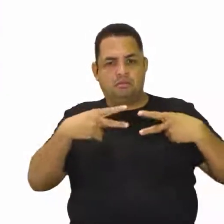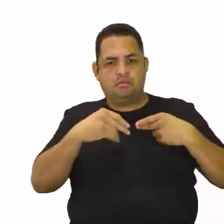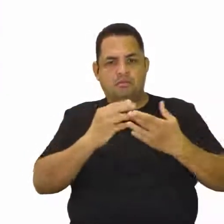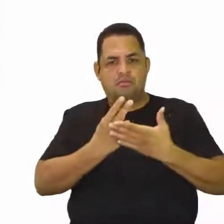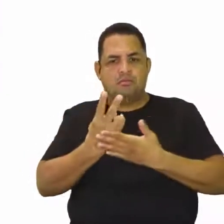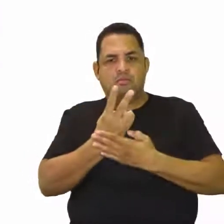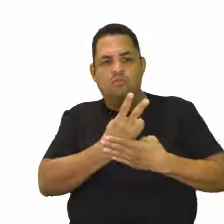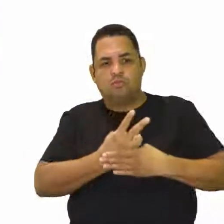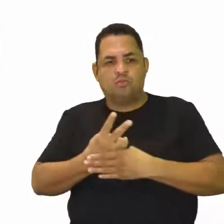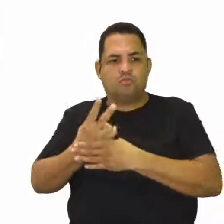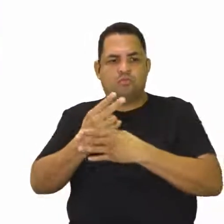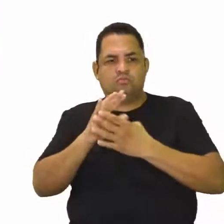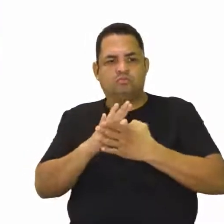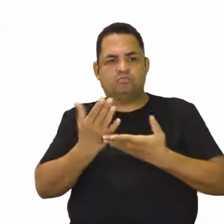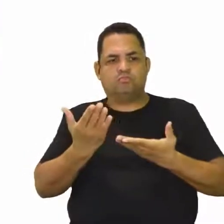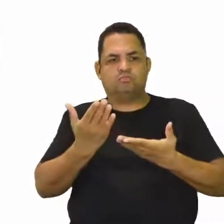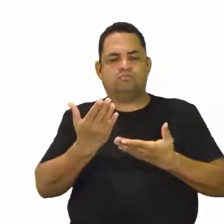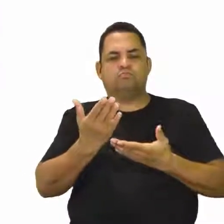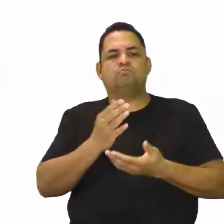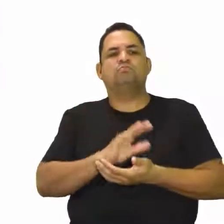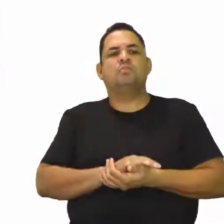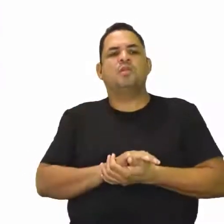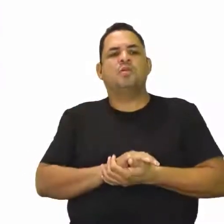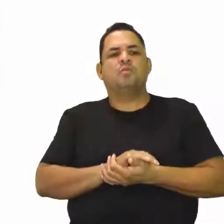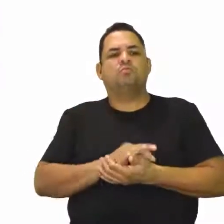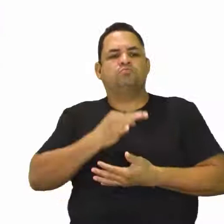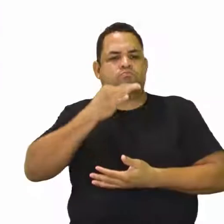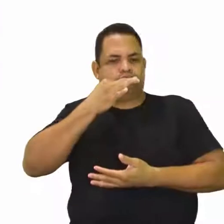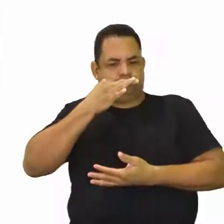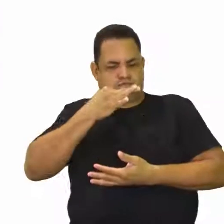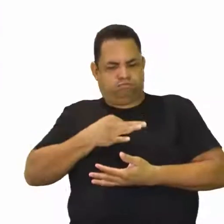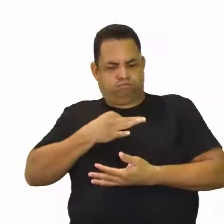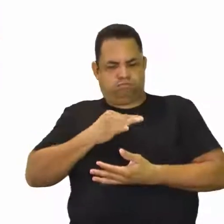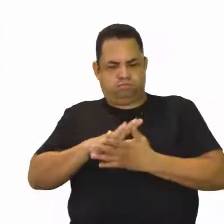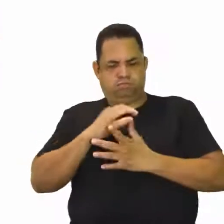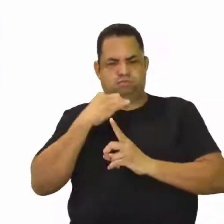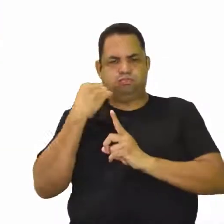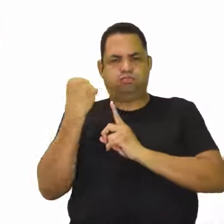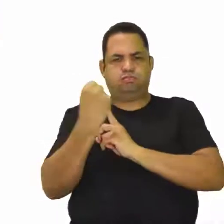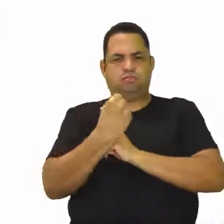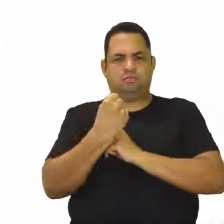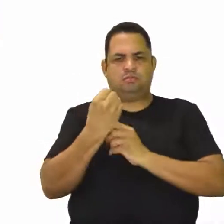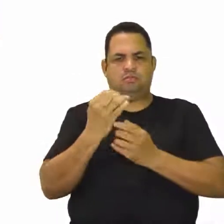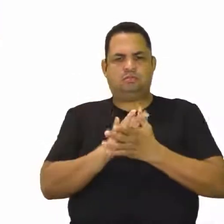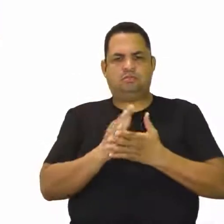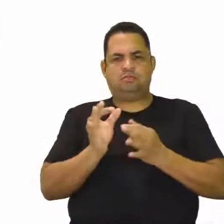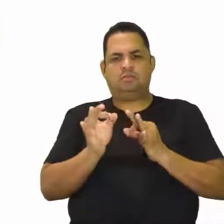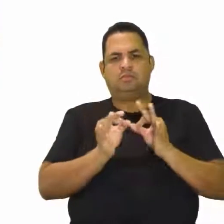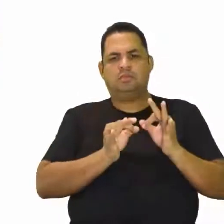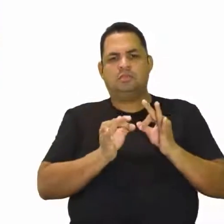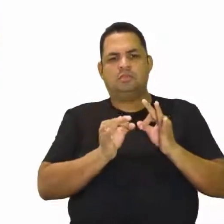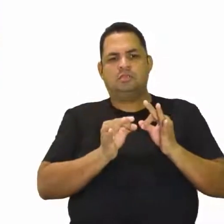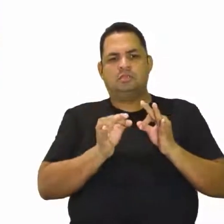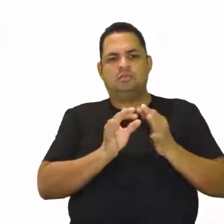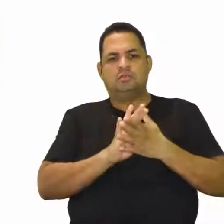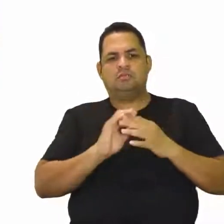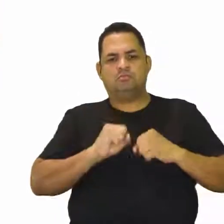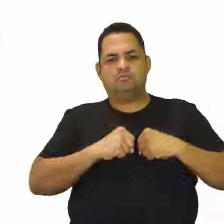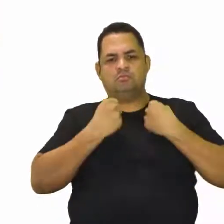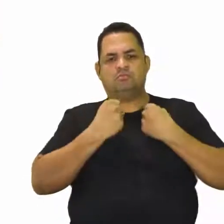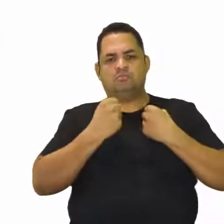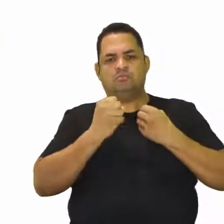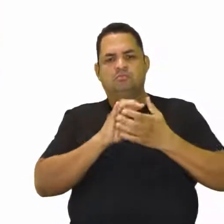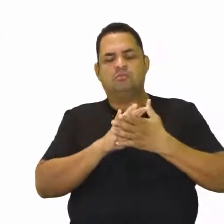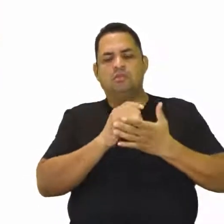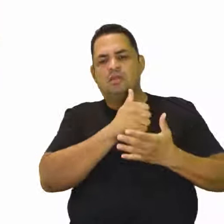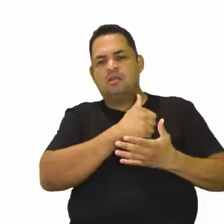um alto grau de disciplina social em seus países, dirigindo seus esforços para a recuperação